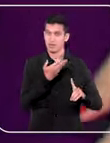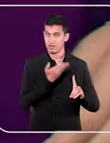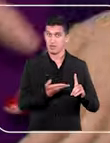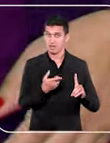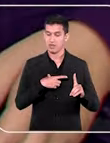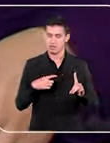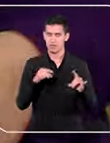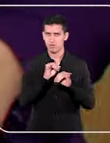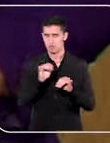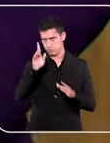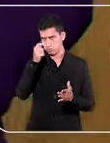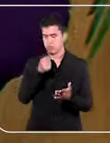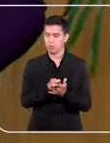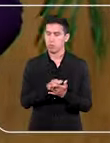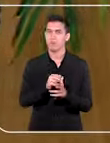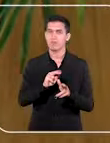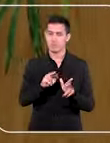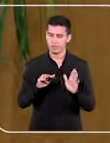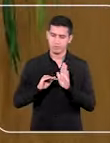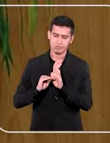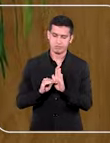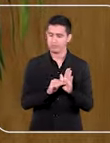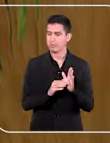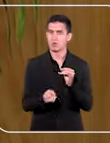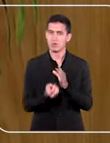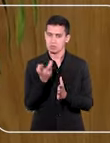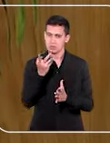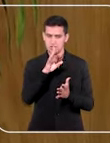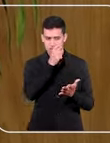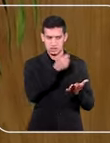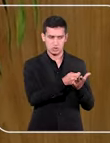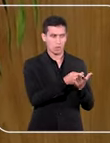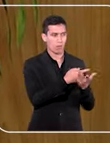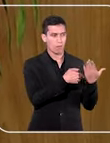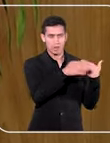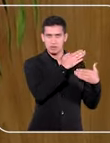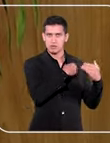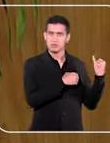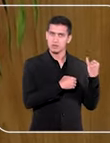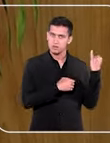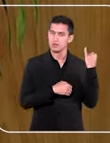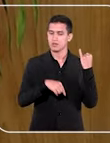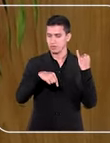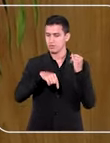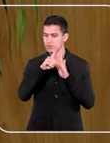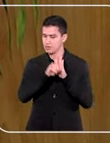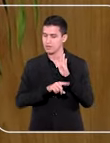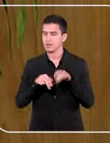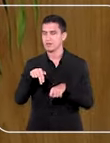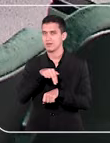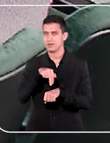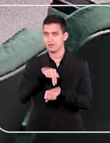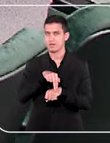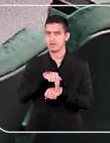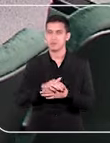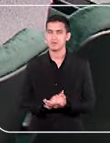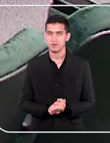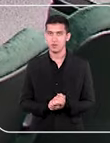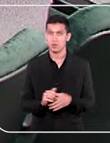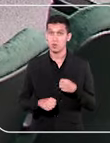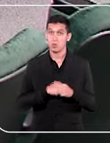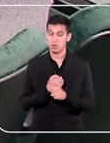Magalhães proferiu decisões que ajudaram a construir precedentes importantes para o direito nacional.